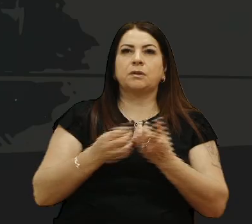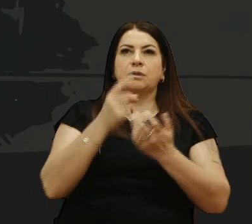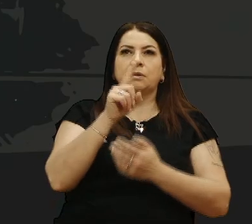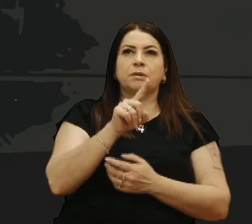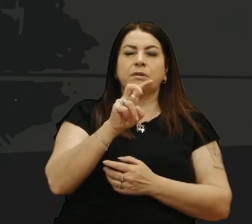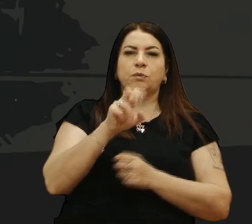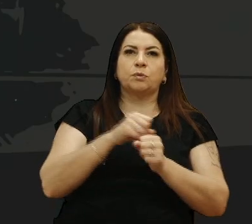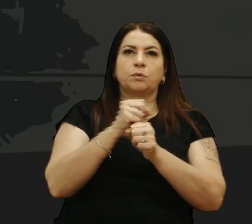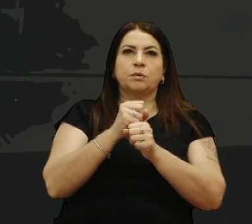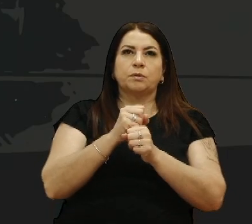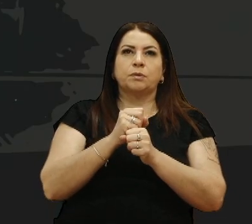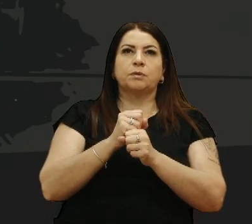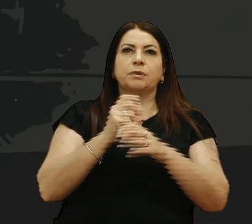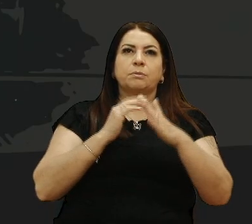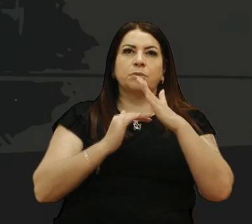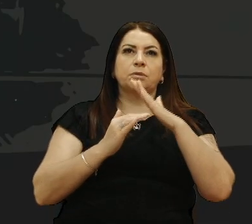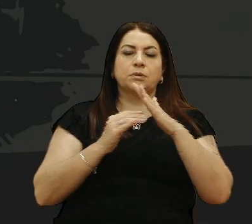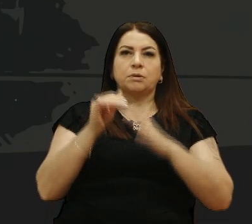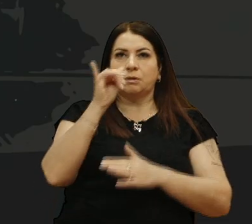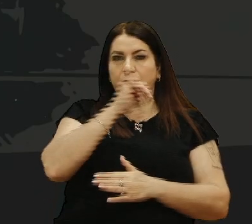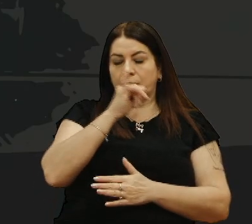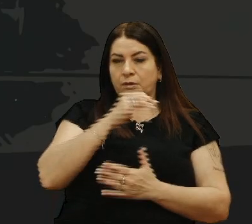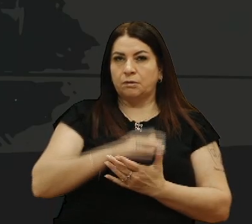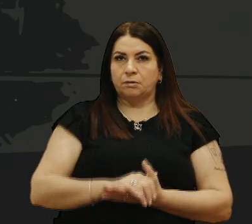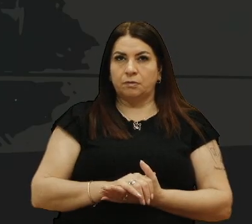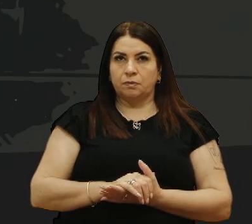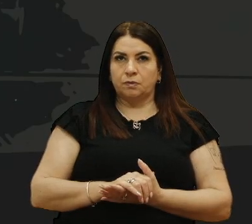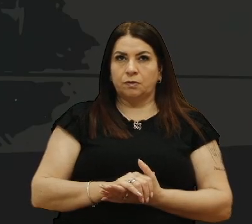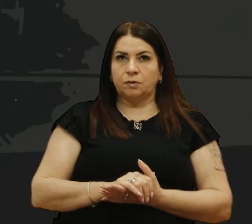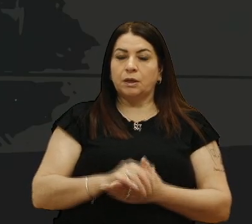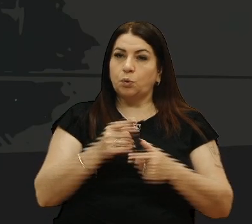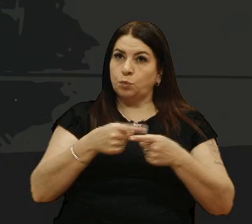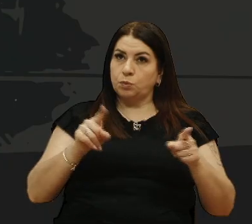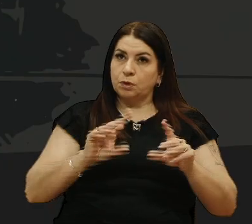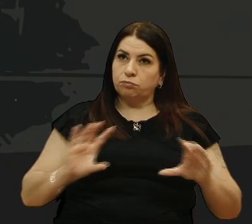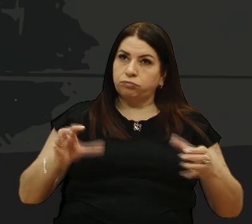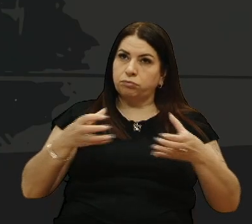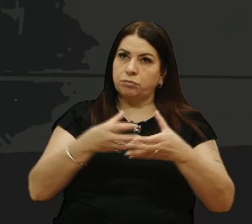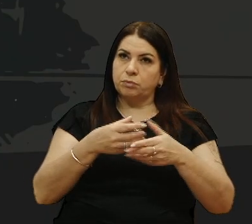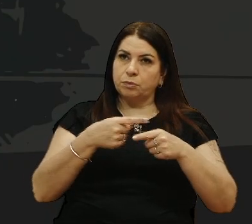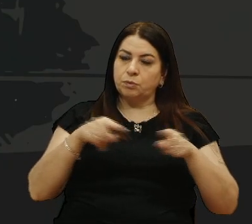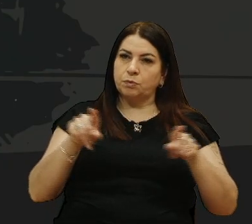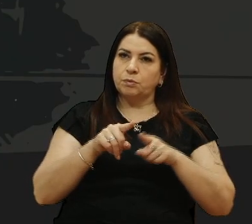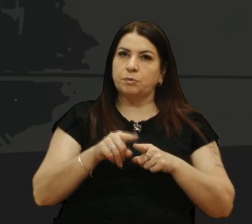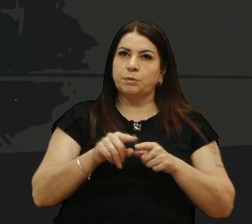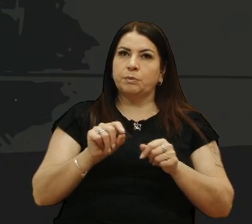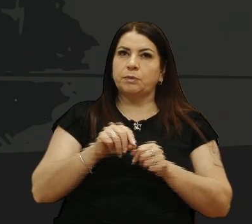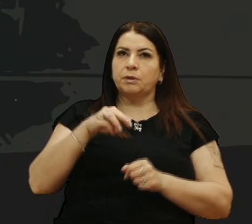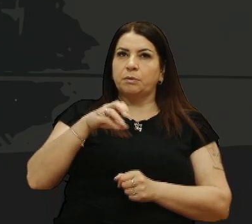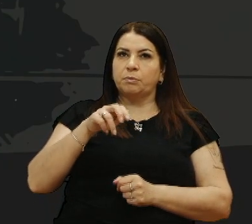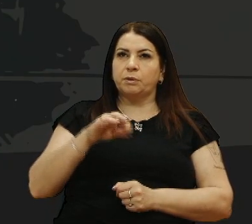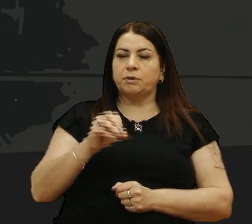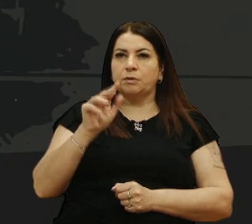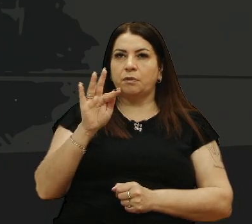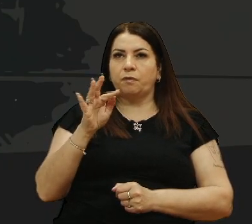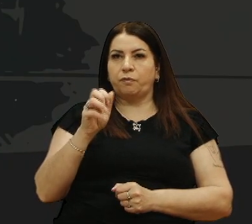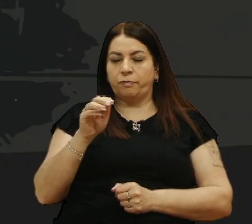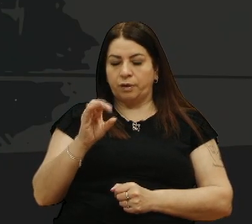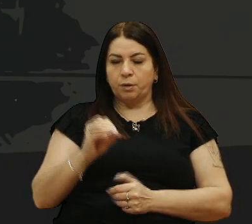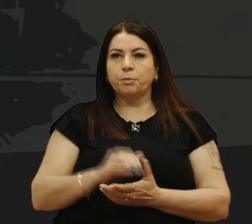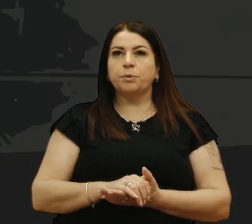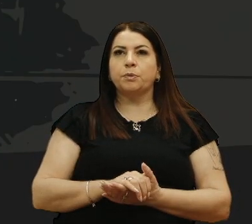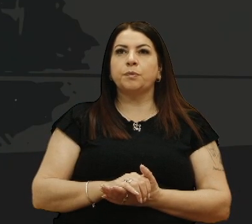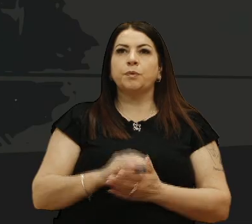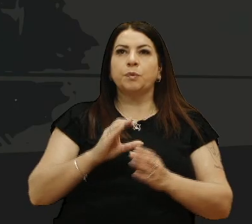150 anos da imigração italiana. O concerto vai reunir a UX Orquestra, regida pelo maestro Fábio Alves,